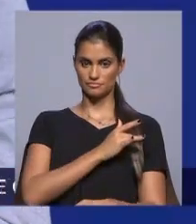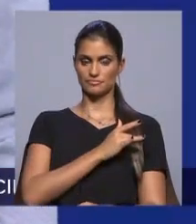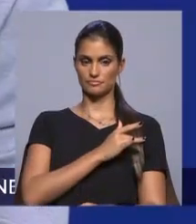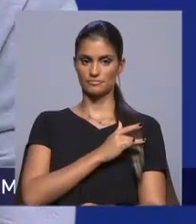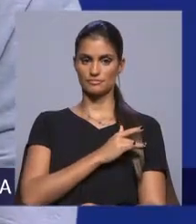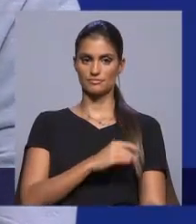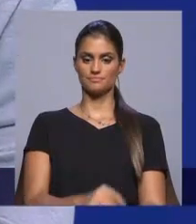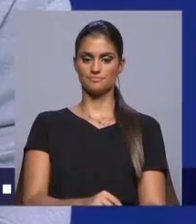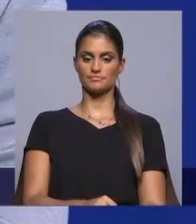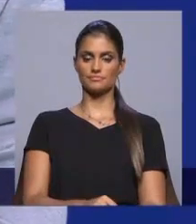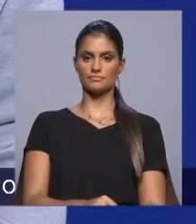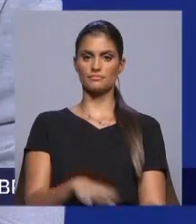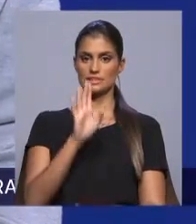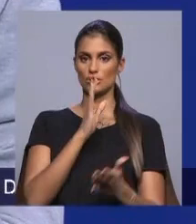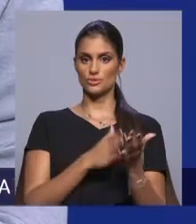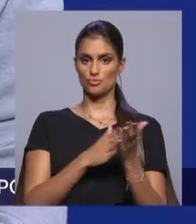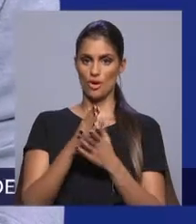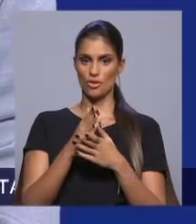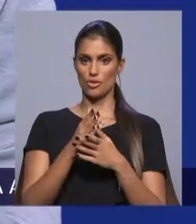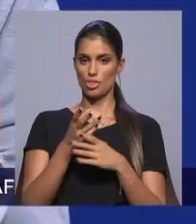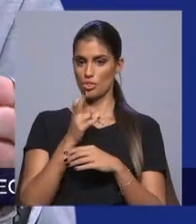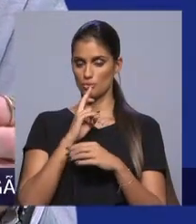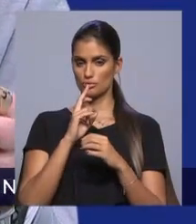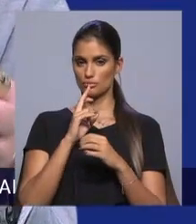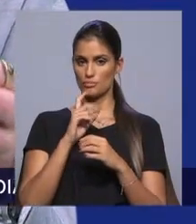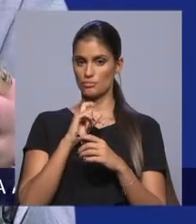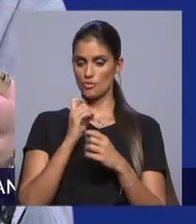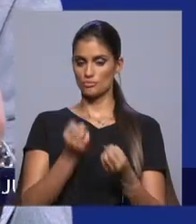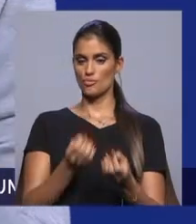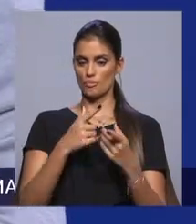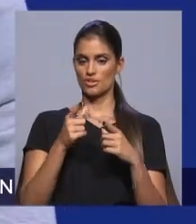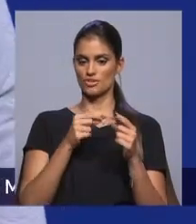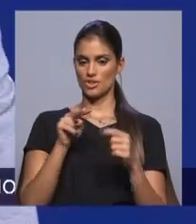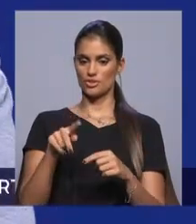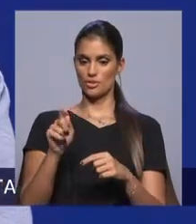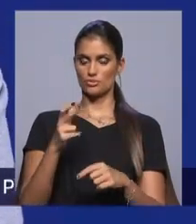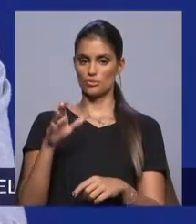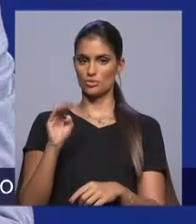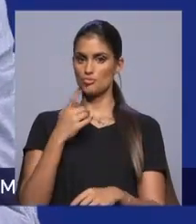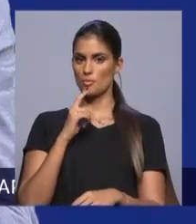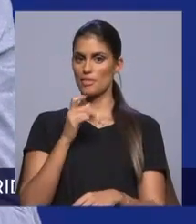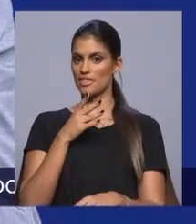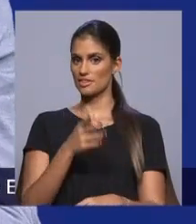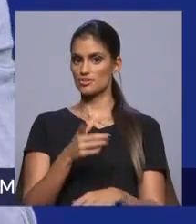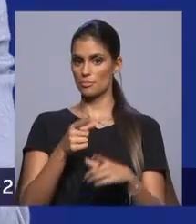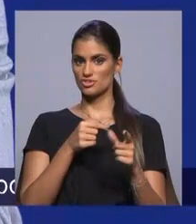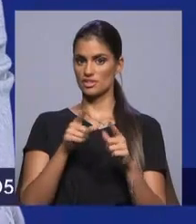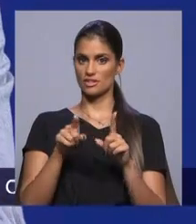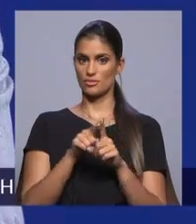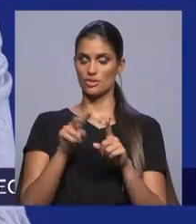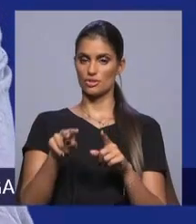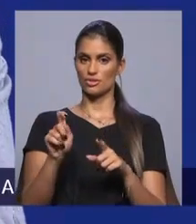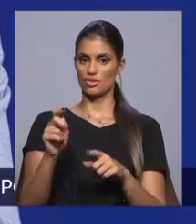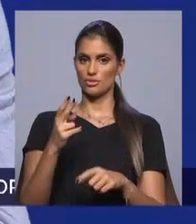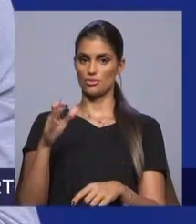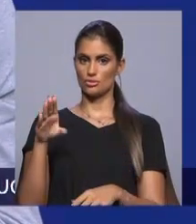maciça, ou, se continuando a ser maciça, não tanto, pode dar origem a uma estrela de neutrões. Como o próprio nome indica, é uma estrela feita de